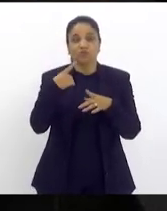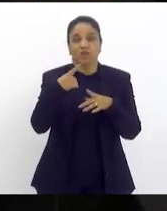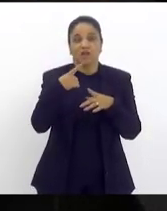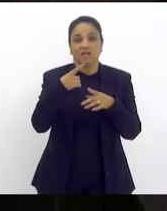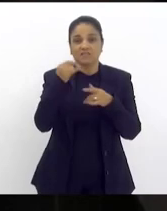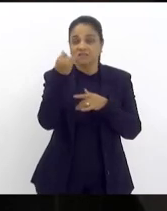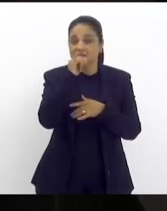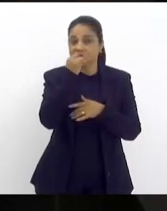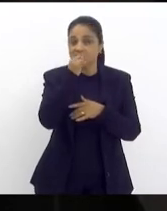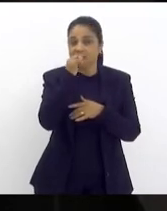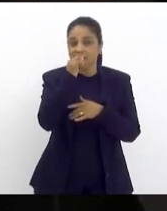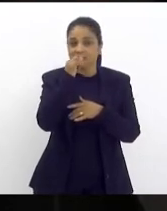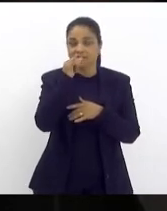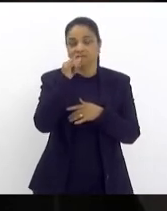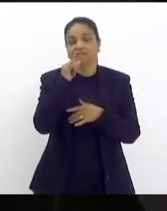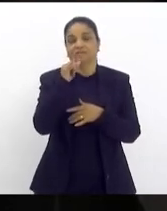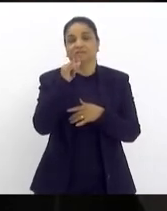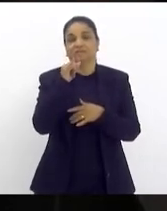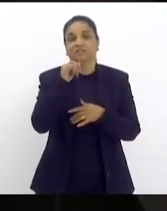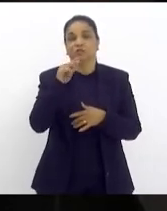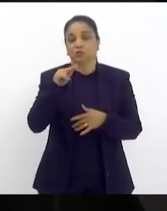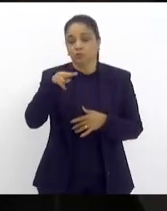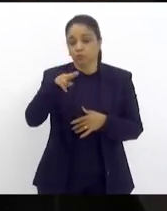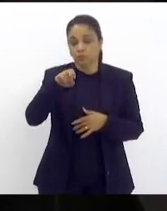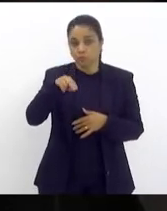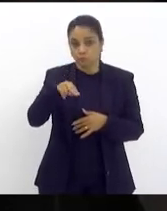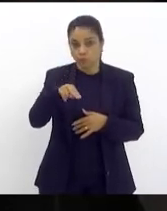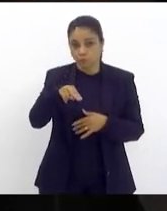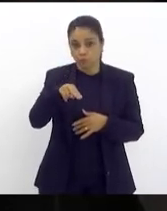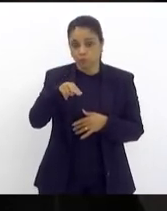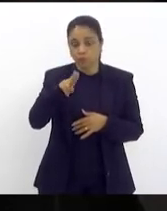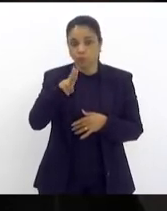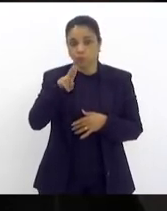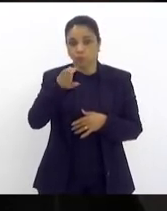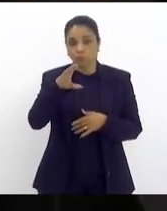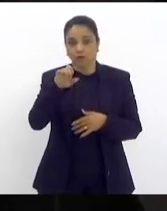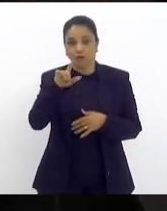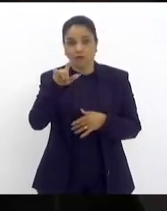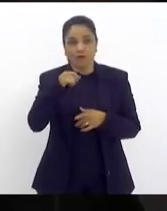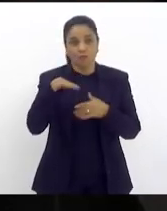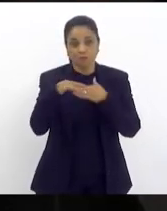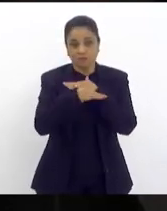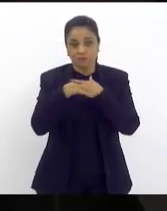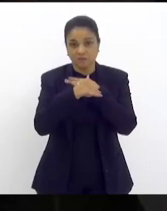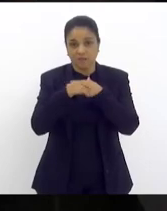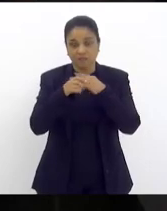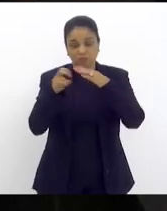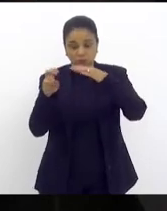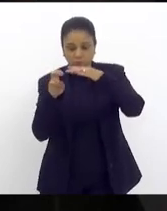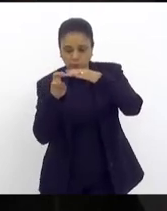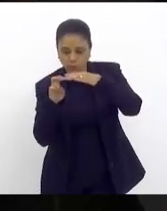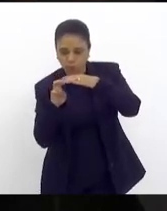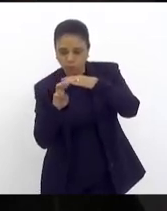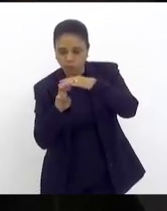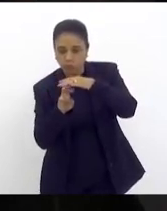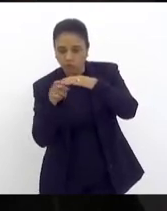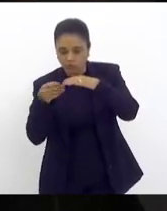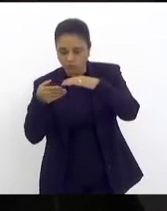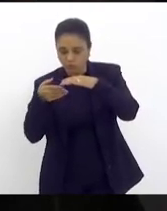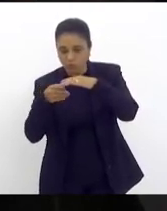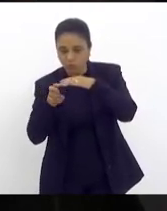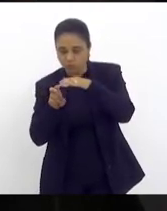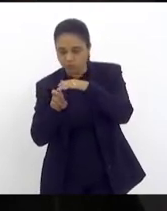vida feita em Itaguaí. É a única cidade no Brasil que constrói submarino. É a única cidade